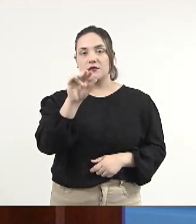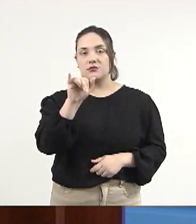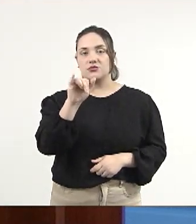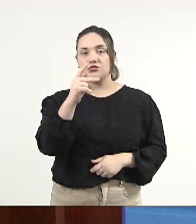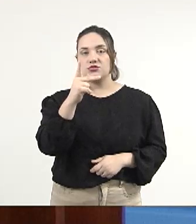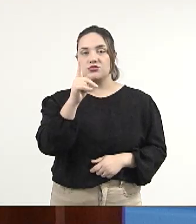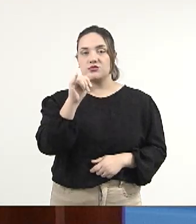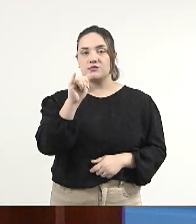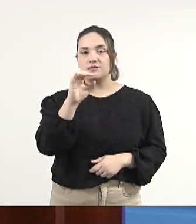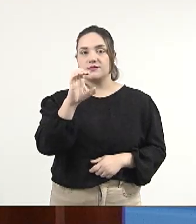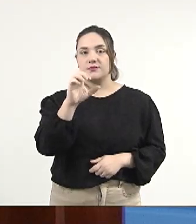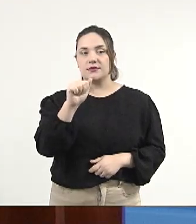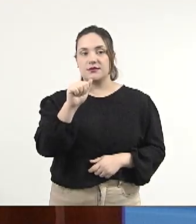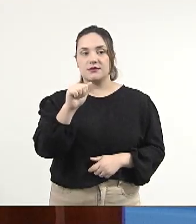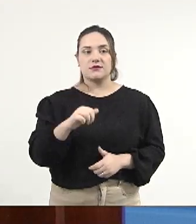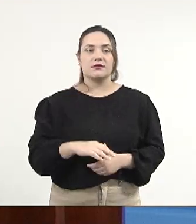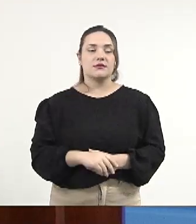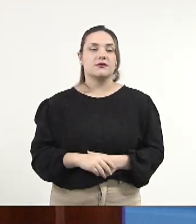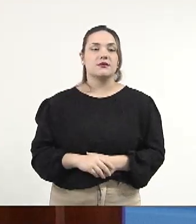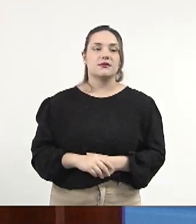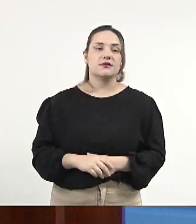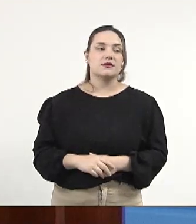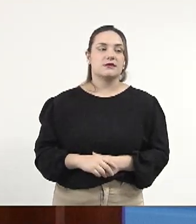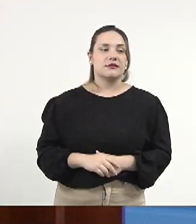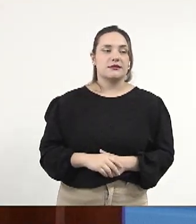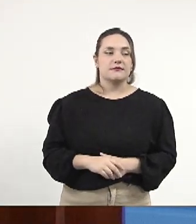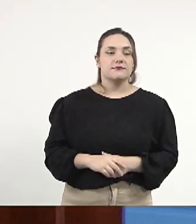Vocês devem ter ouvido falar já dessa